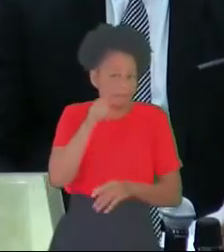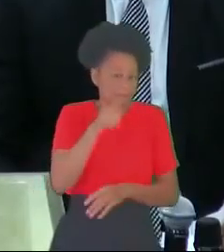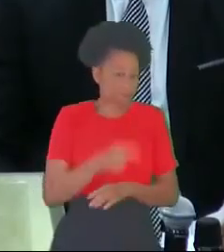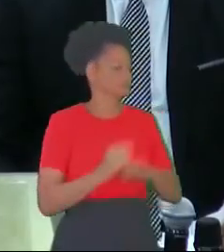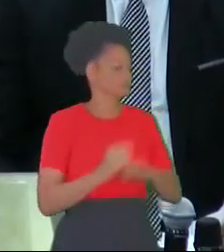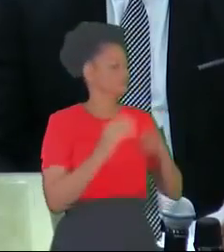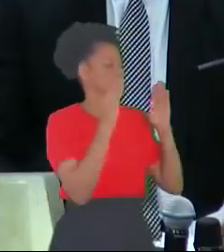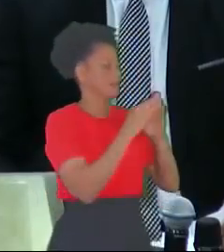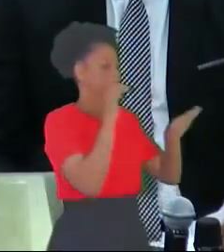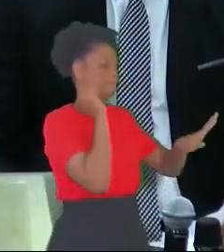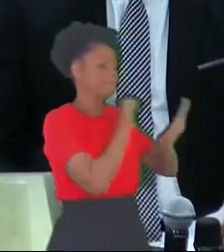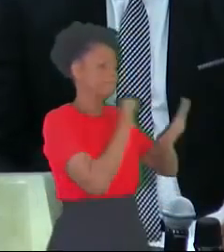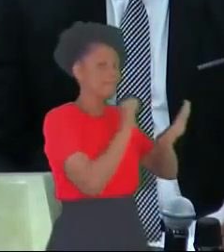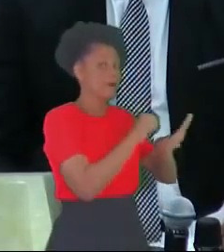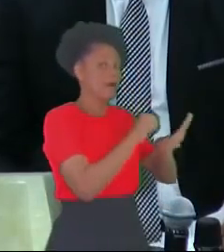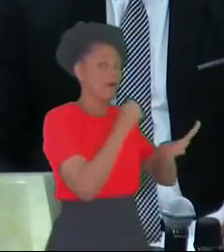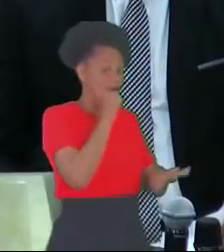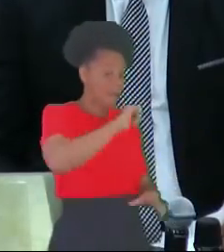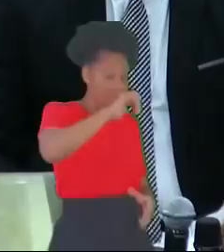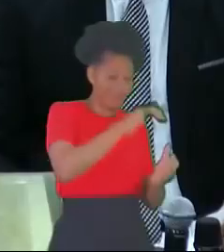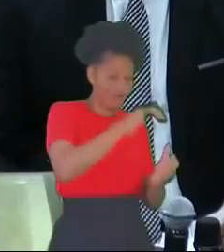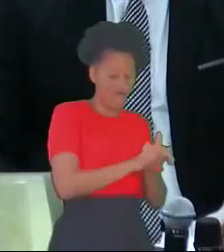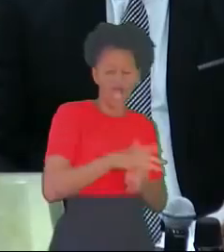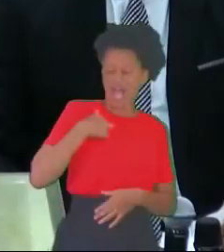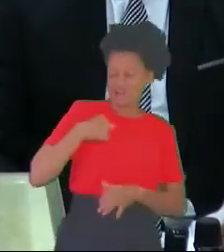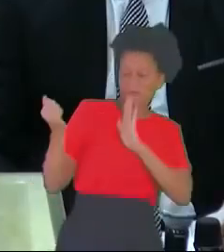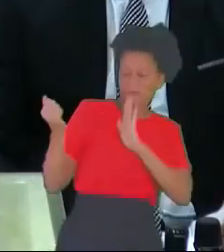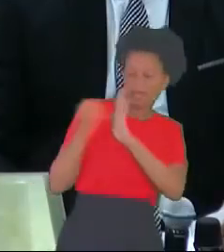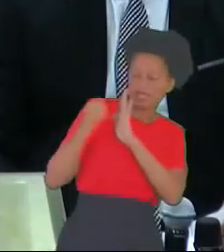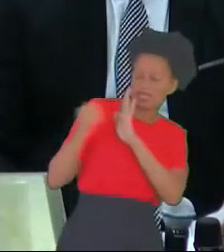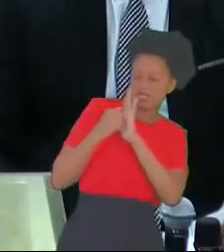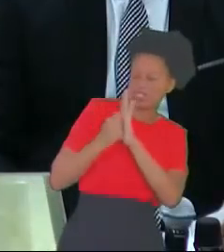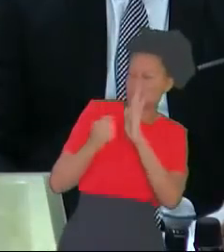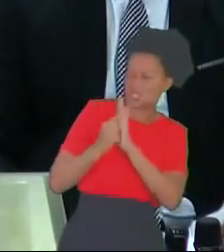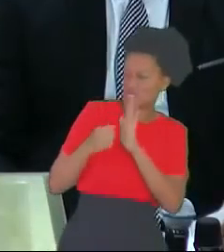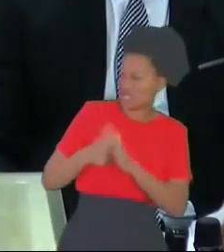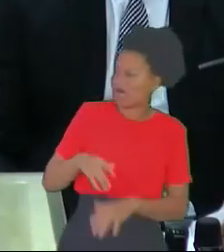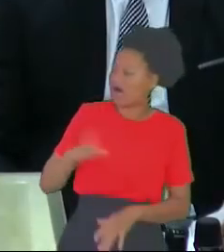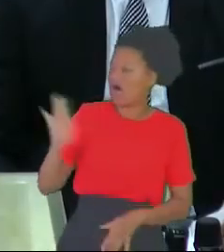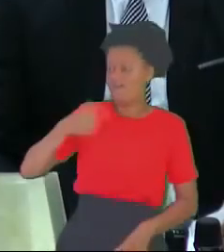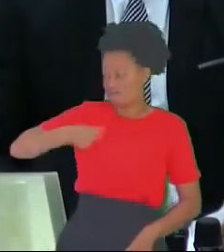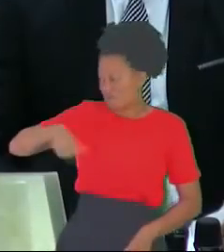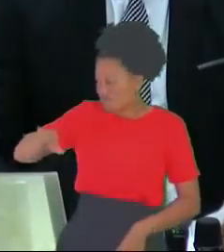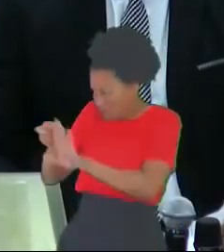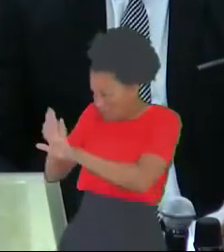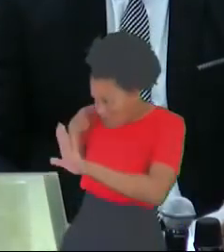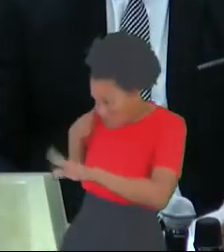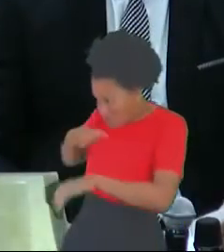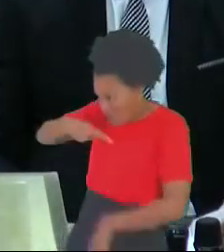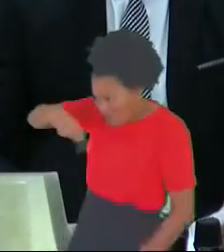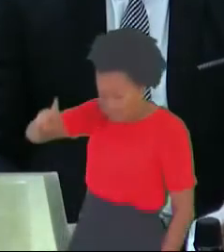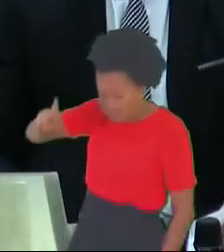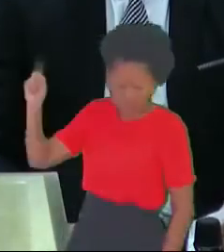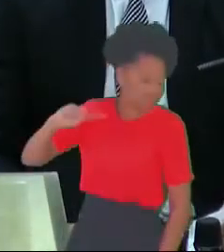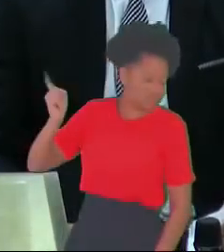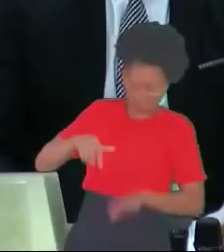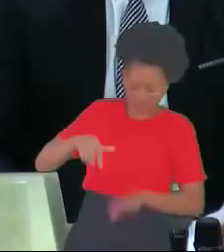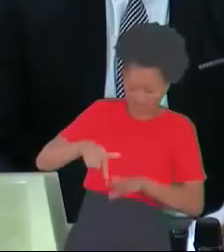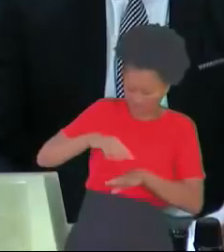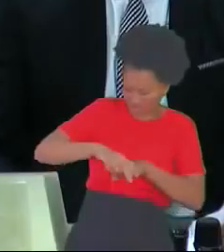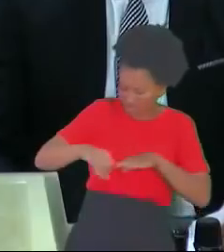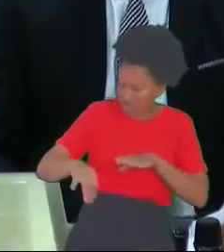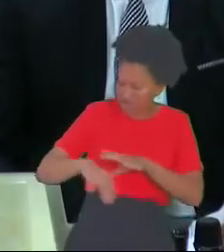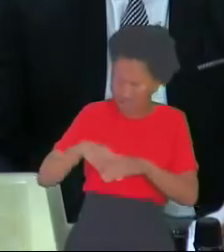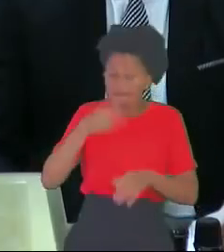sua esposa e ela dissesse que já tirou a roupa, já estava deitada, e ela dissesse que já tinha descalçado os pés e não iria voltar a sujar, o que era que